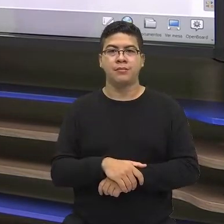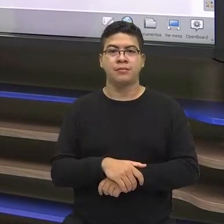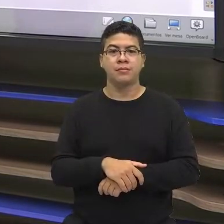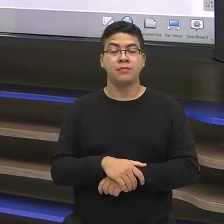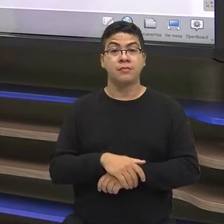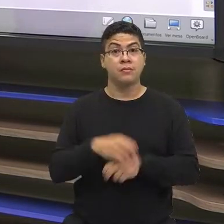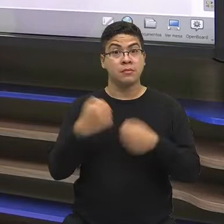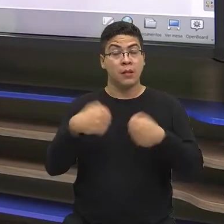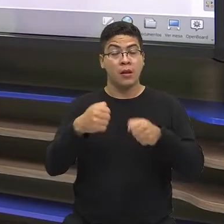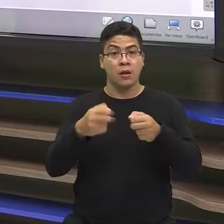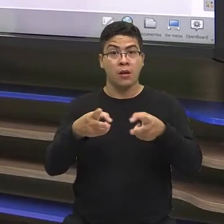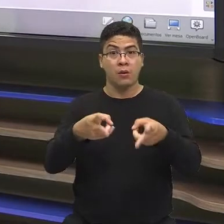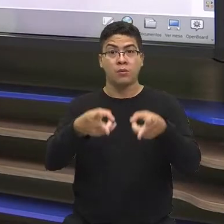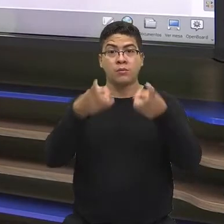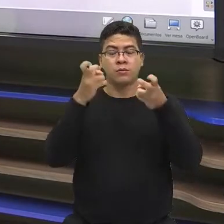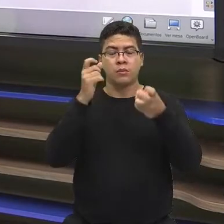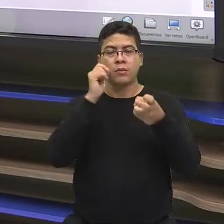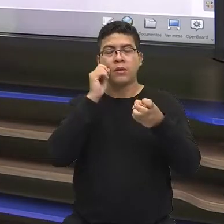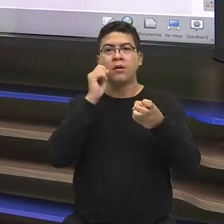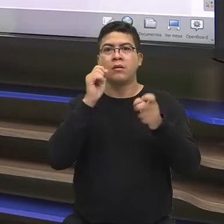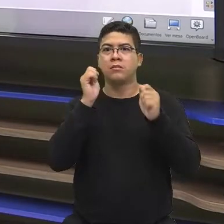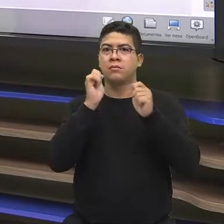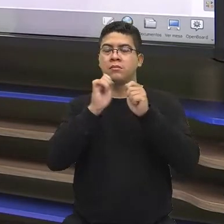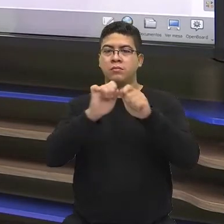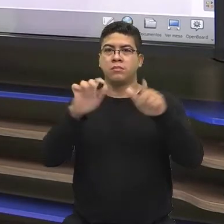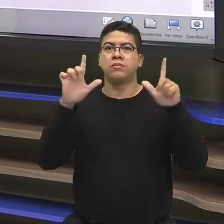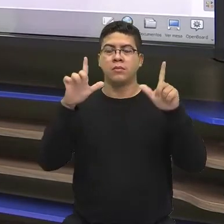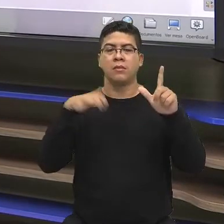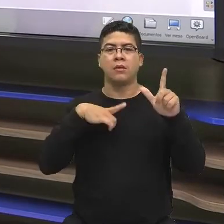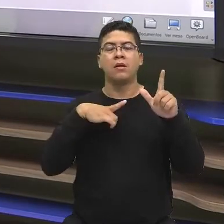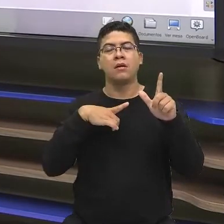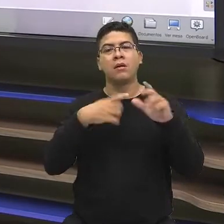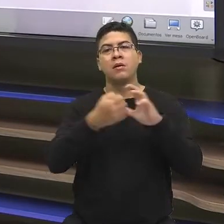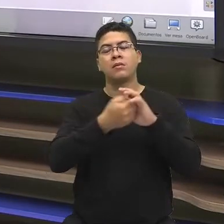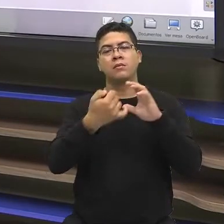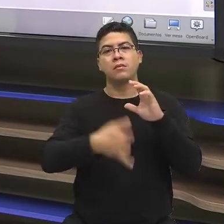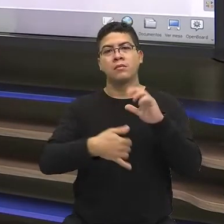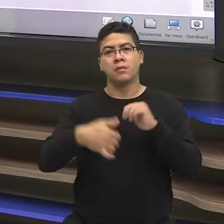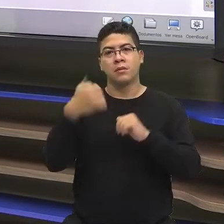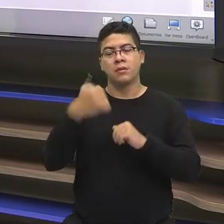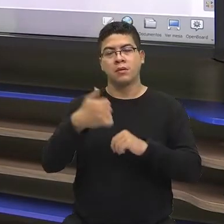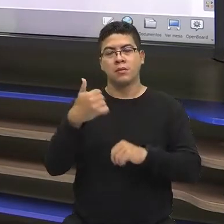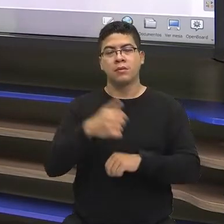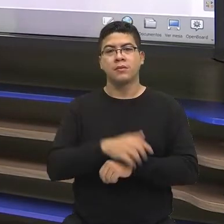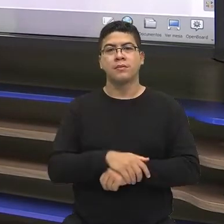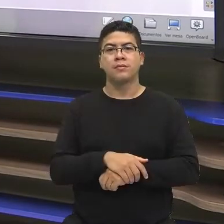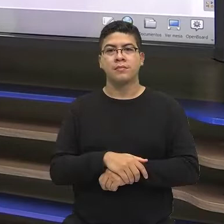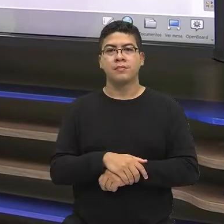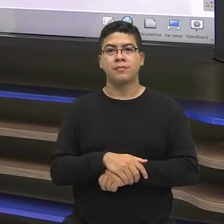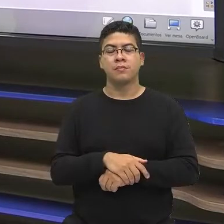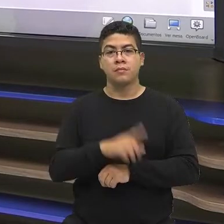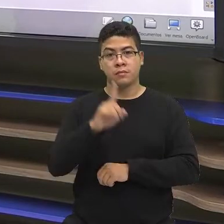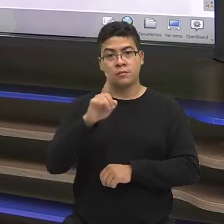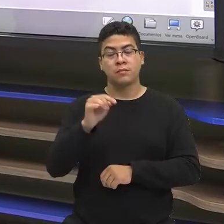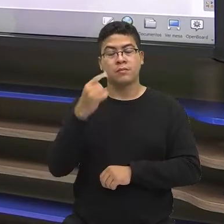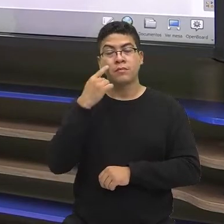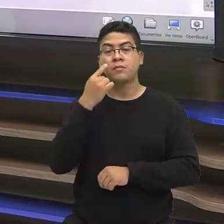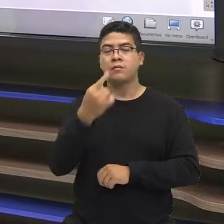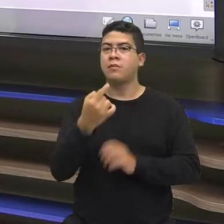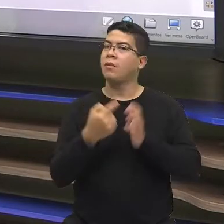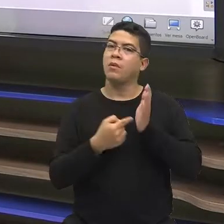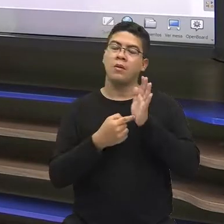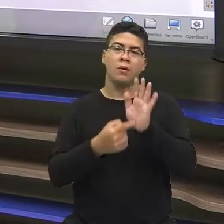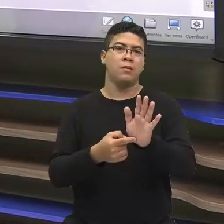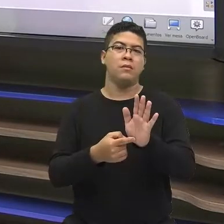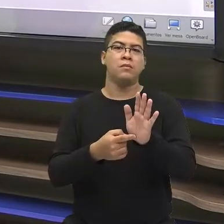e indicar ali, né? Ver, não, isso aqui é uma característica, não, isso aqui é um substantivo, ele está nomeando uma